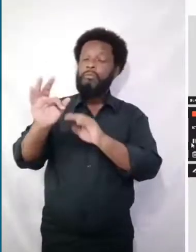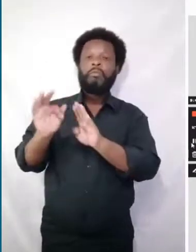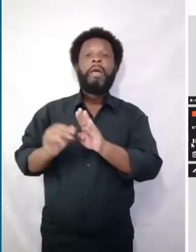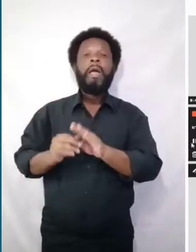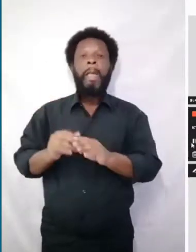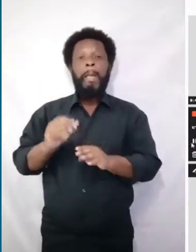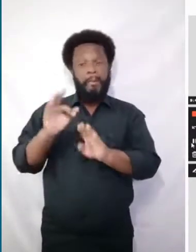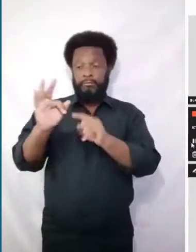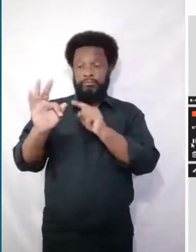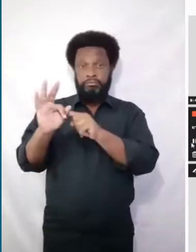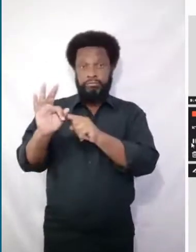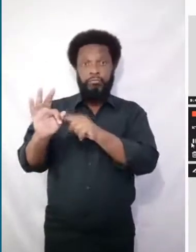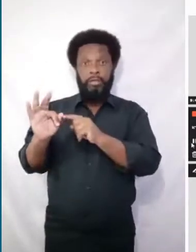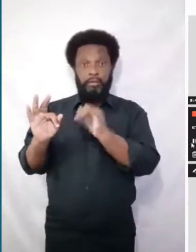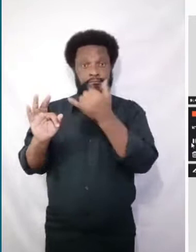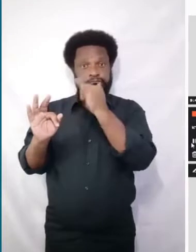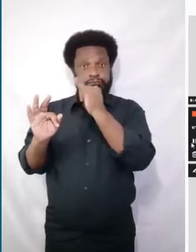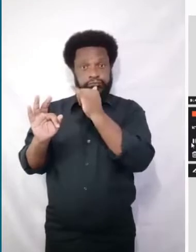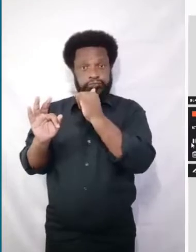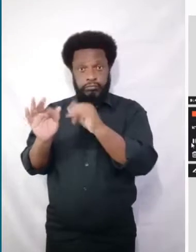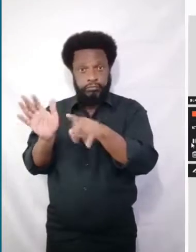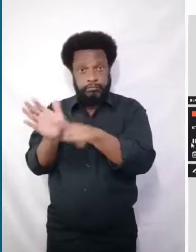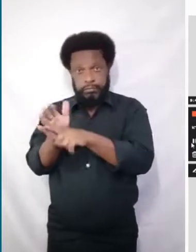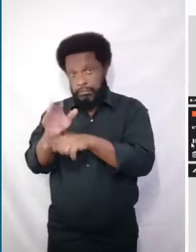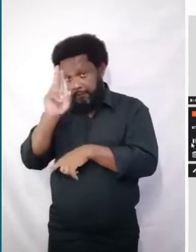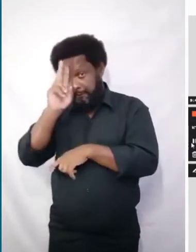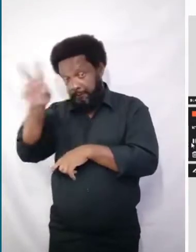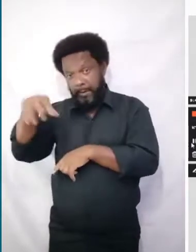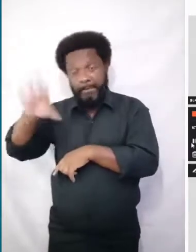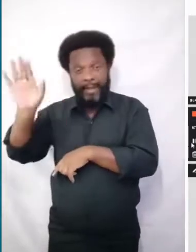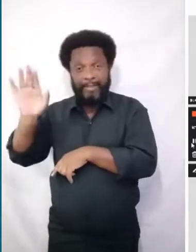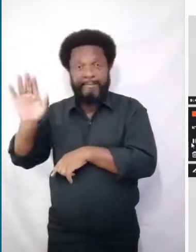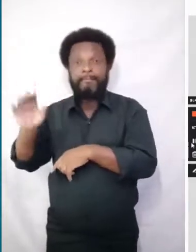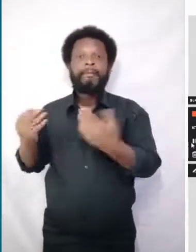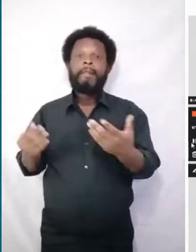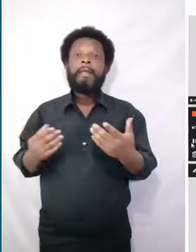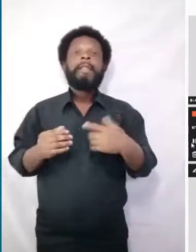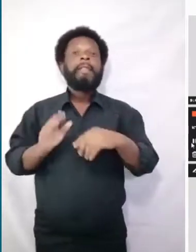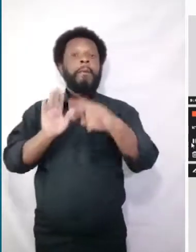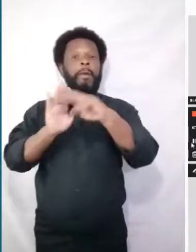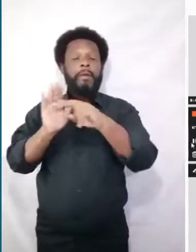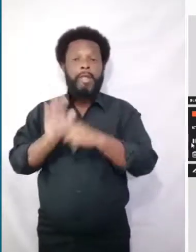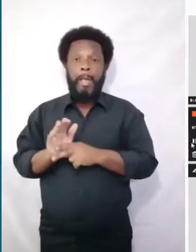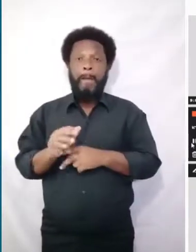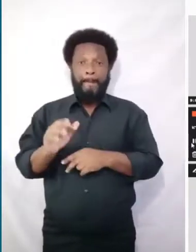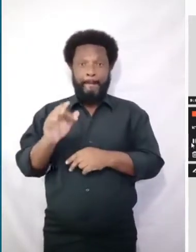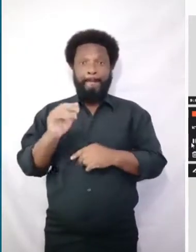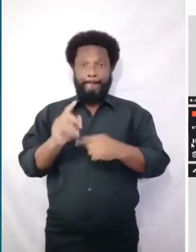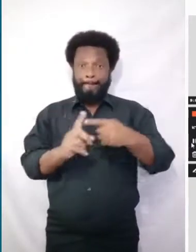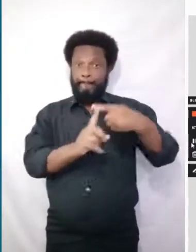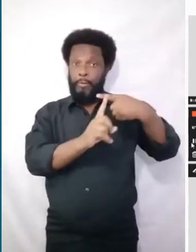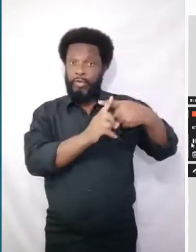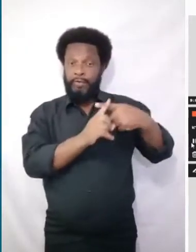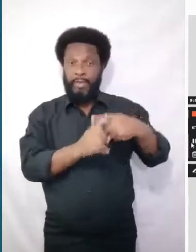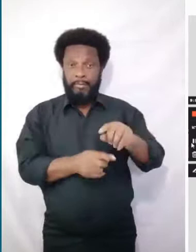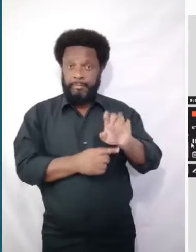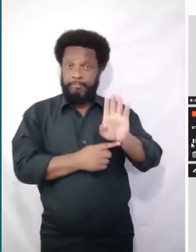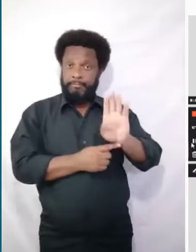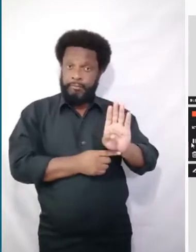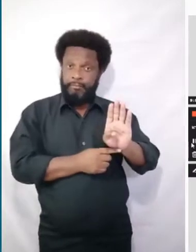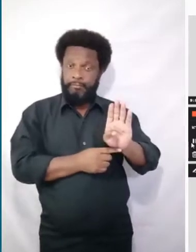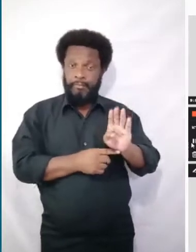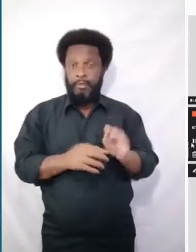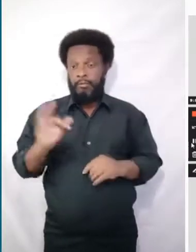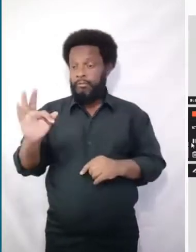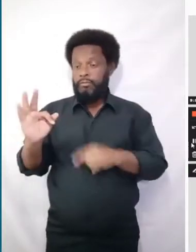BF3, o que vai acontecer? O flúor, ele é o mais eletronegativo em cada ligação, boro e flúor, certo? Então, a carga parcial positiva